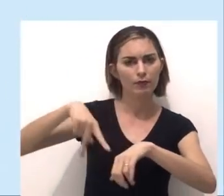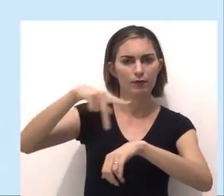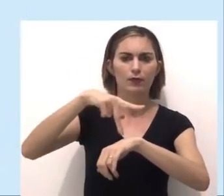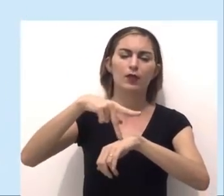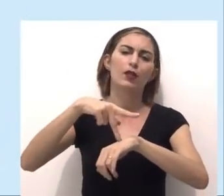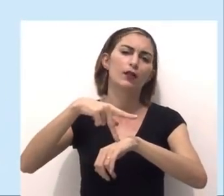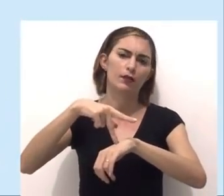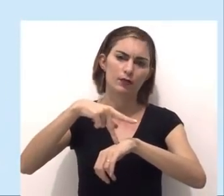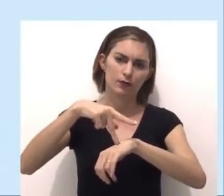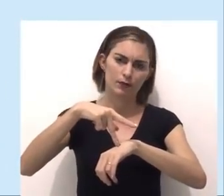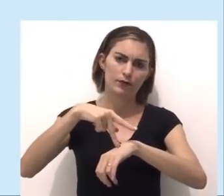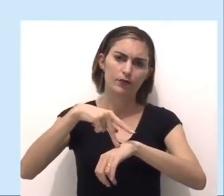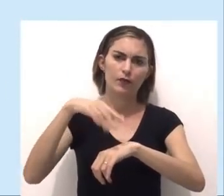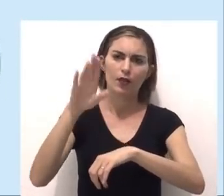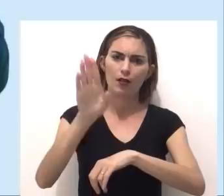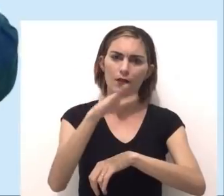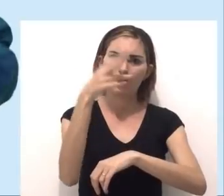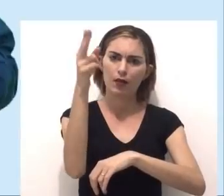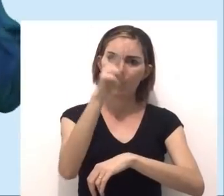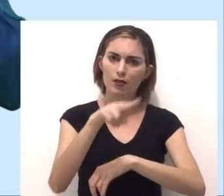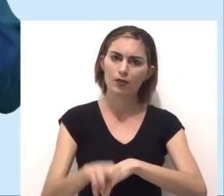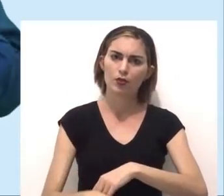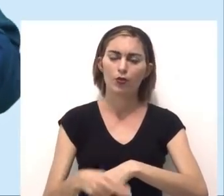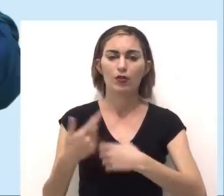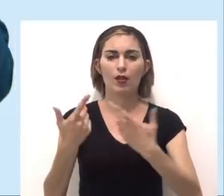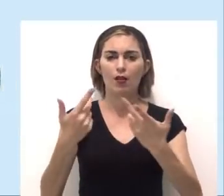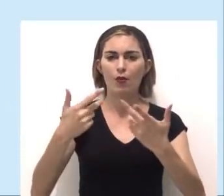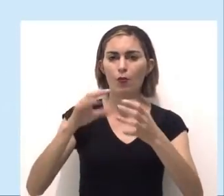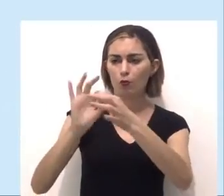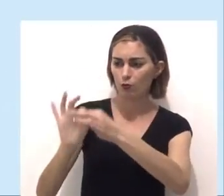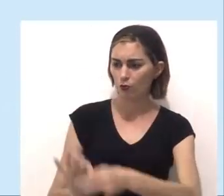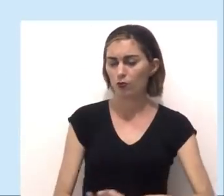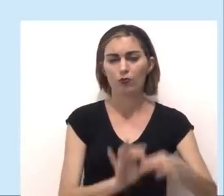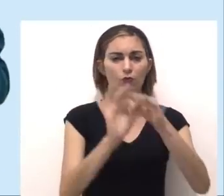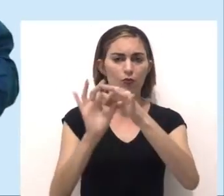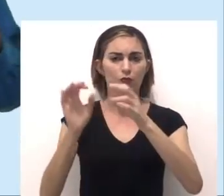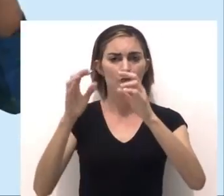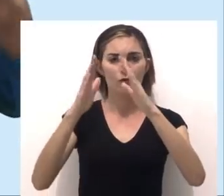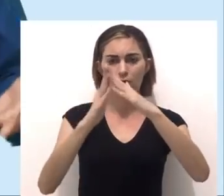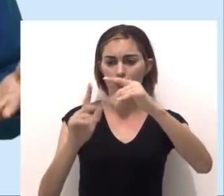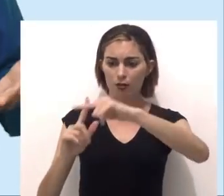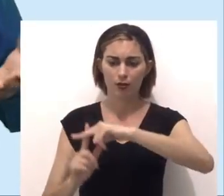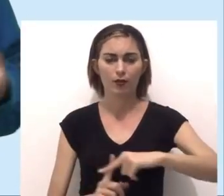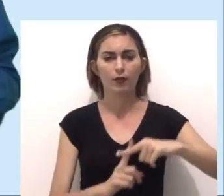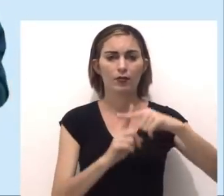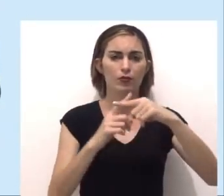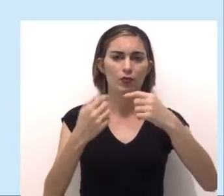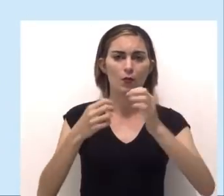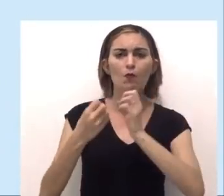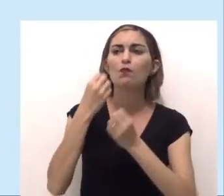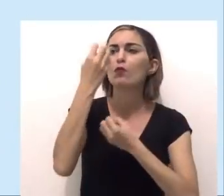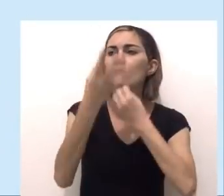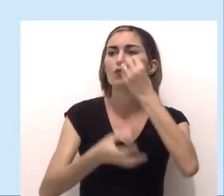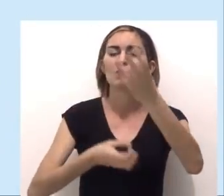nacionalista. Ou seja, que se contrapõe o quê? Ao universalismo da igreja,